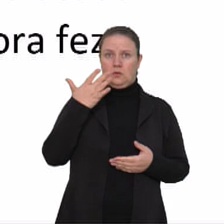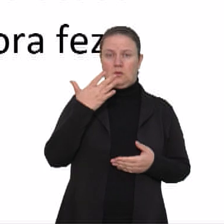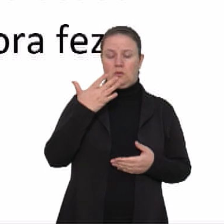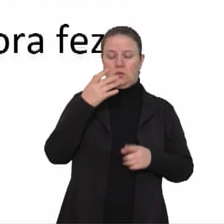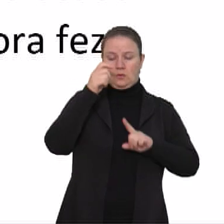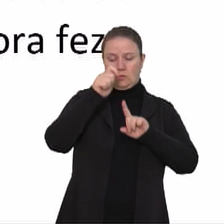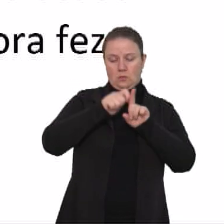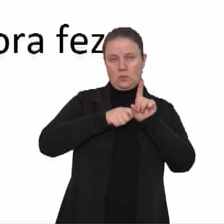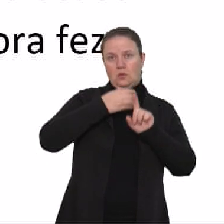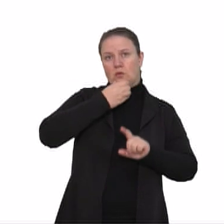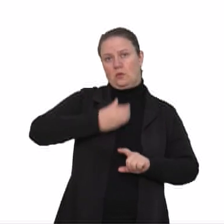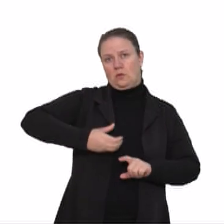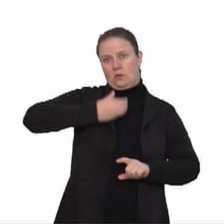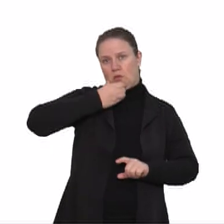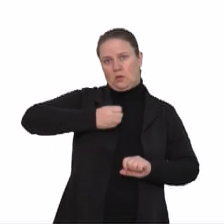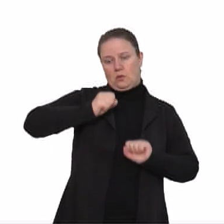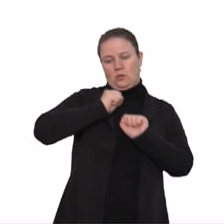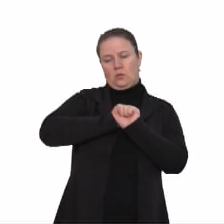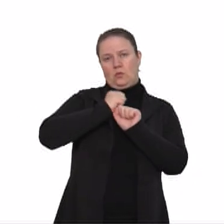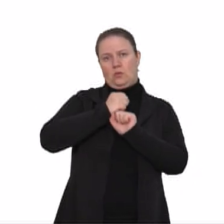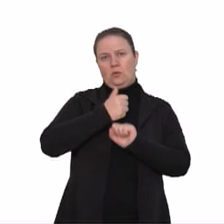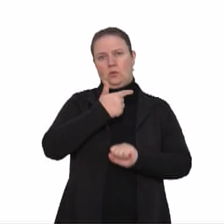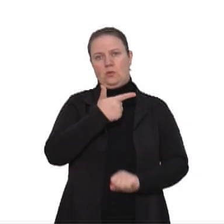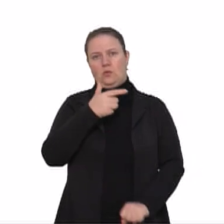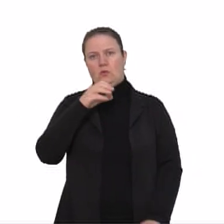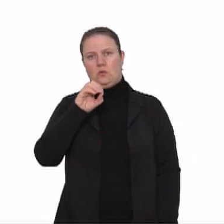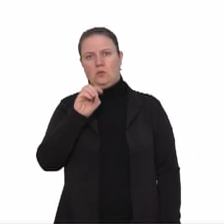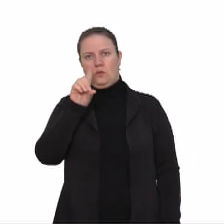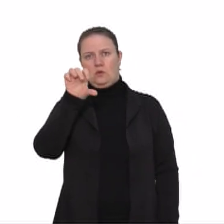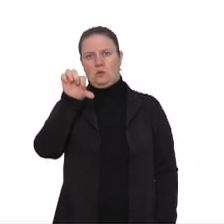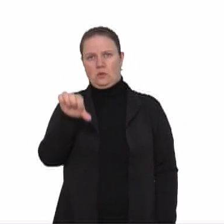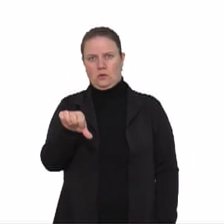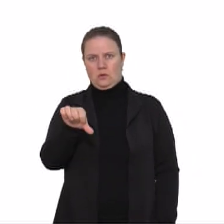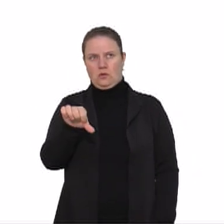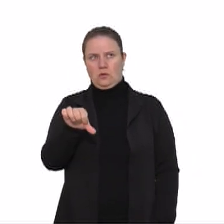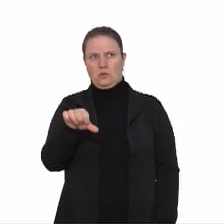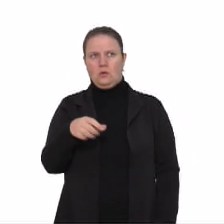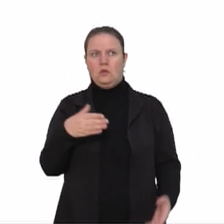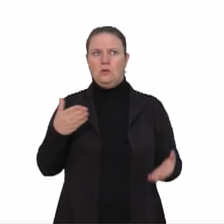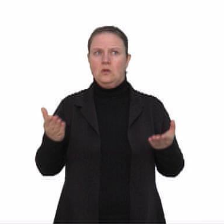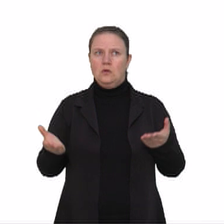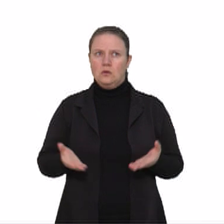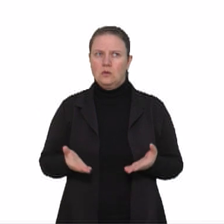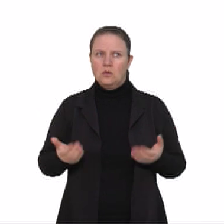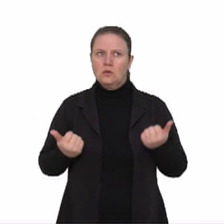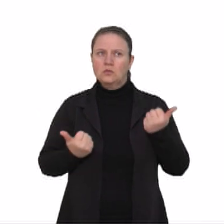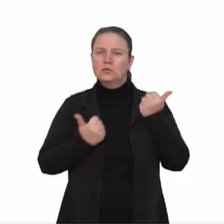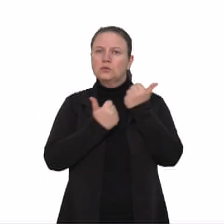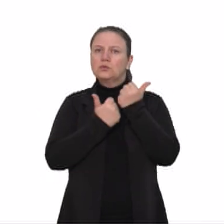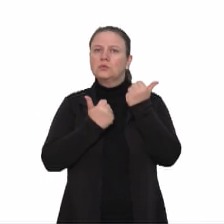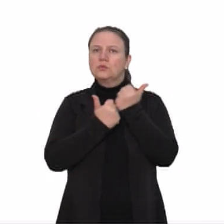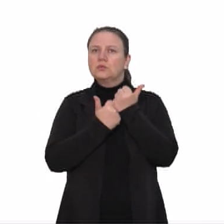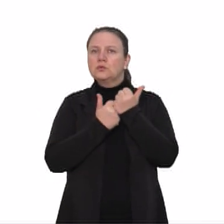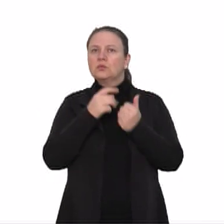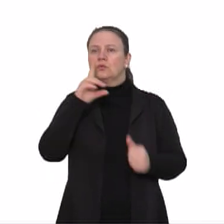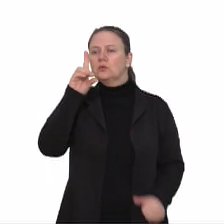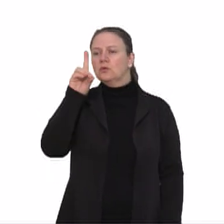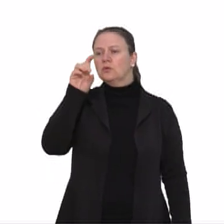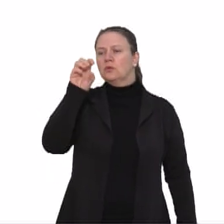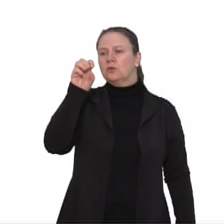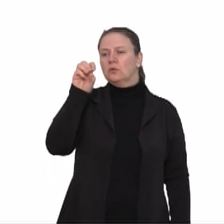dezembro de 2019. Então, enfermidade ali substituiu a palavra